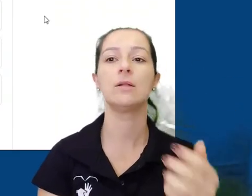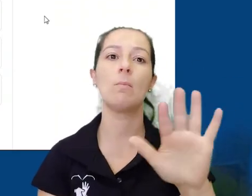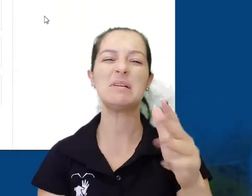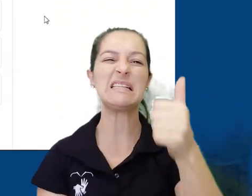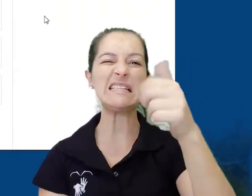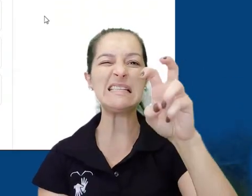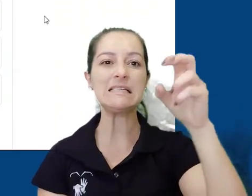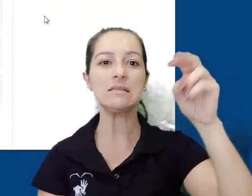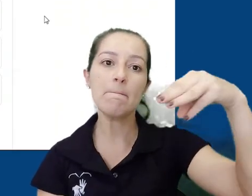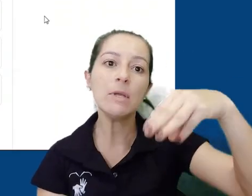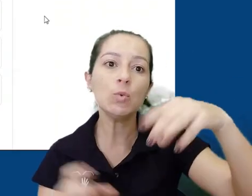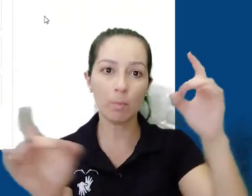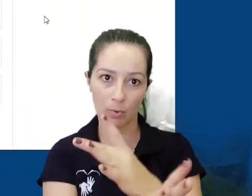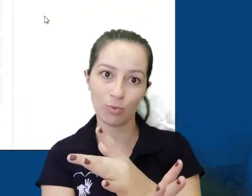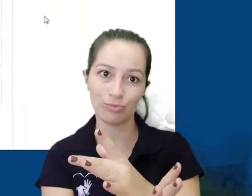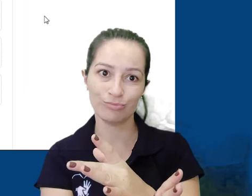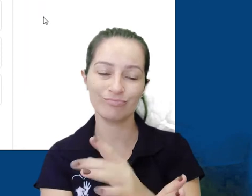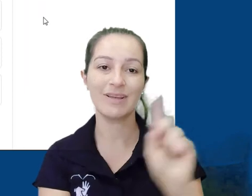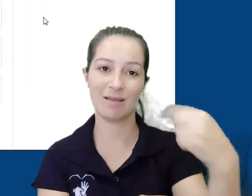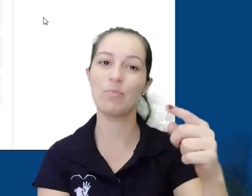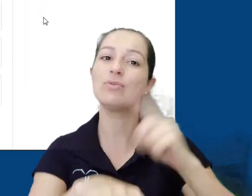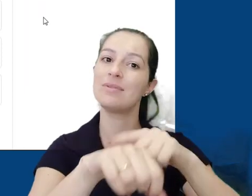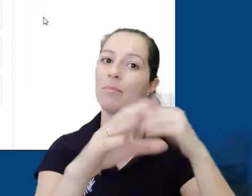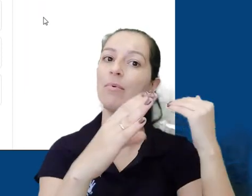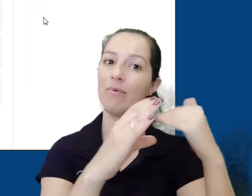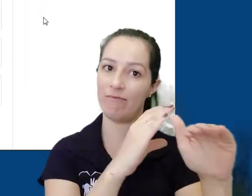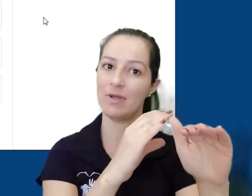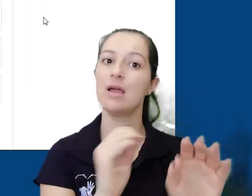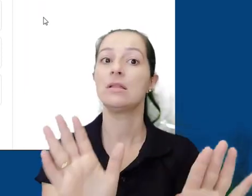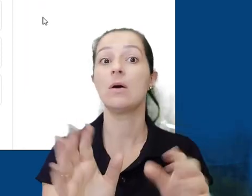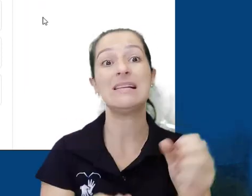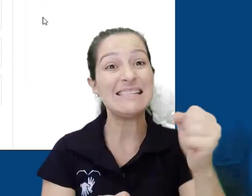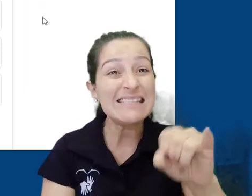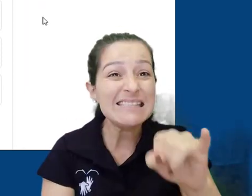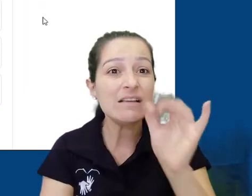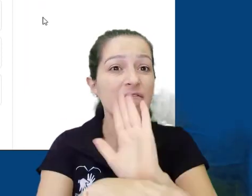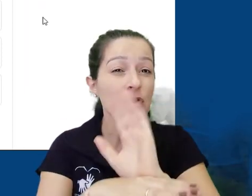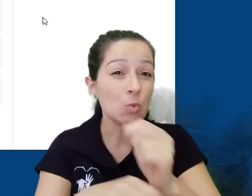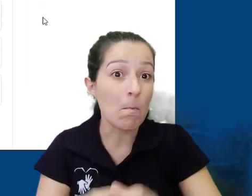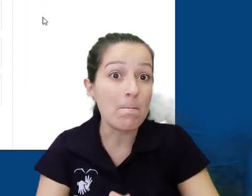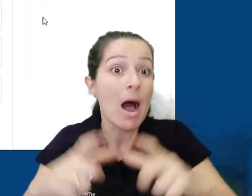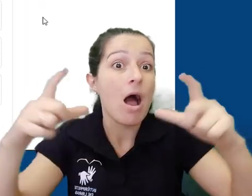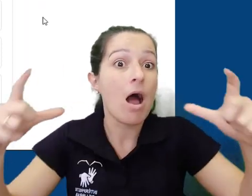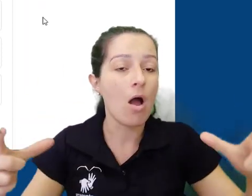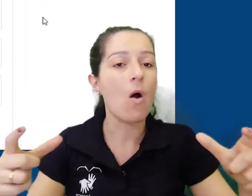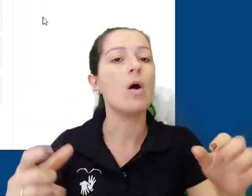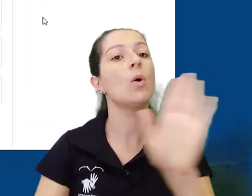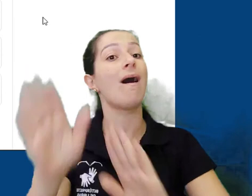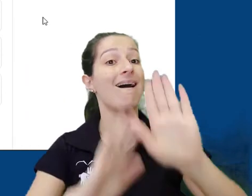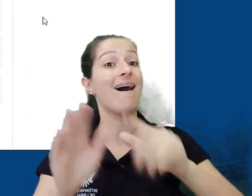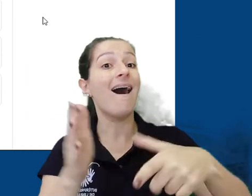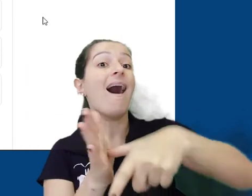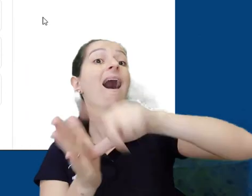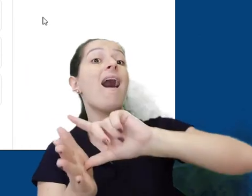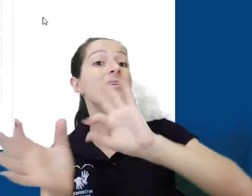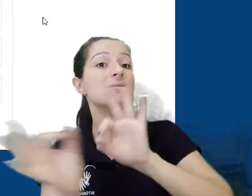testei anteriormente ele demorou cerca de 15 minutos para ficar disponível além do tempo de envio se for um verde longo vale a pena planejar a postagem com